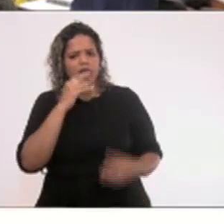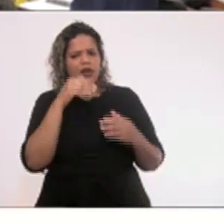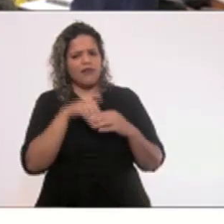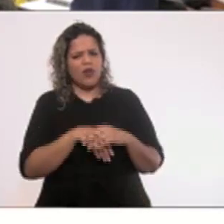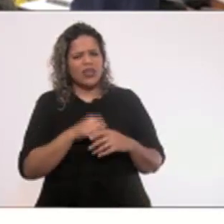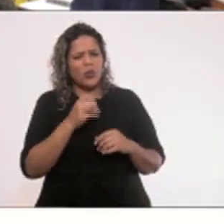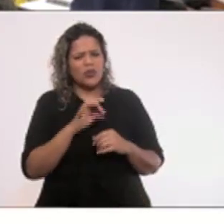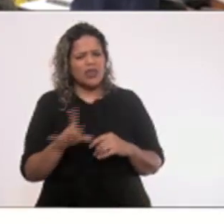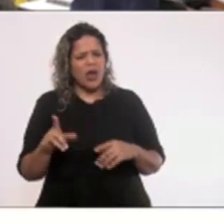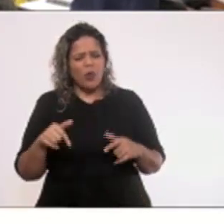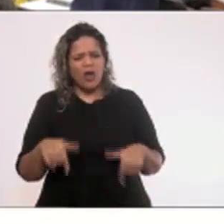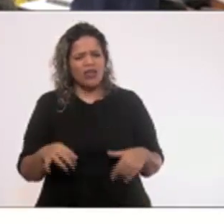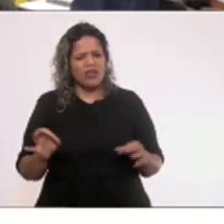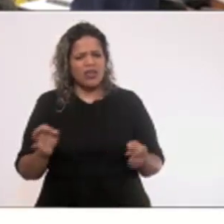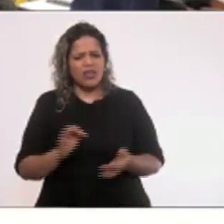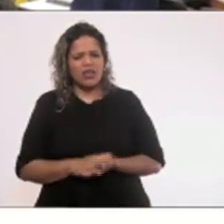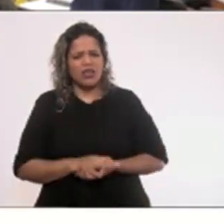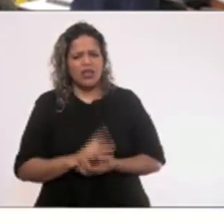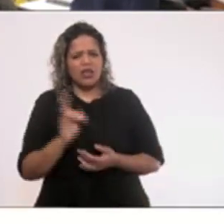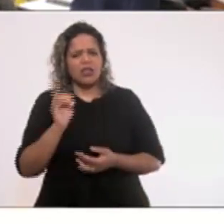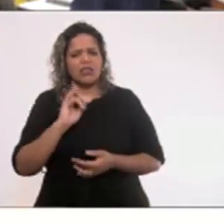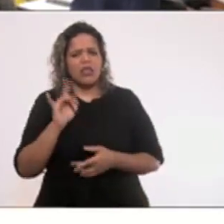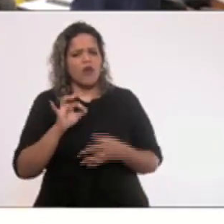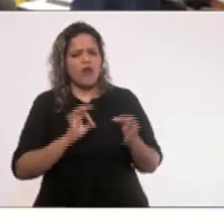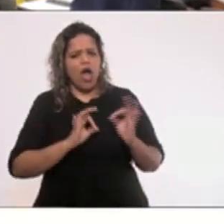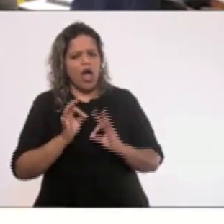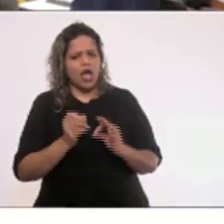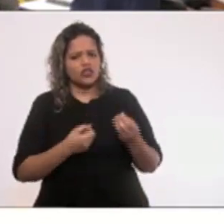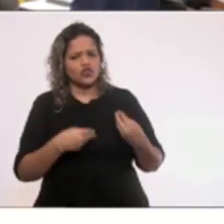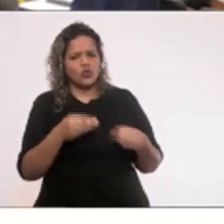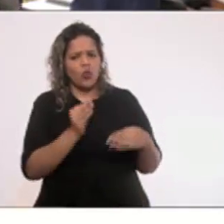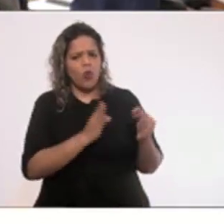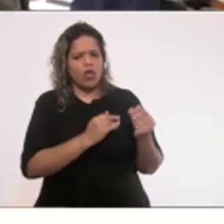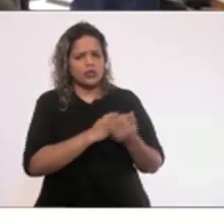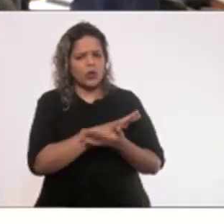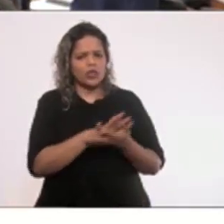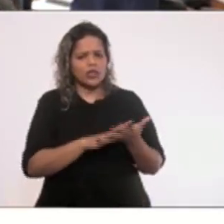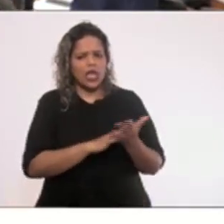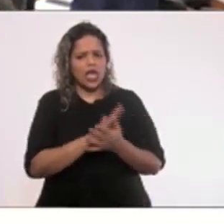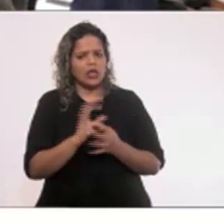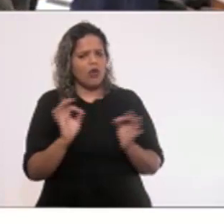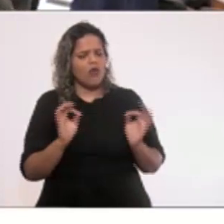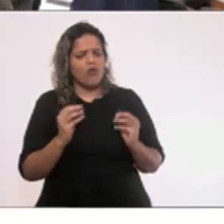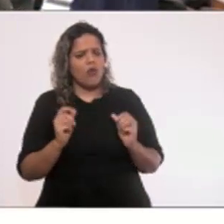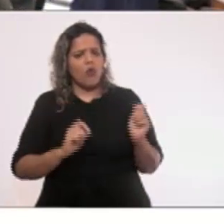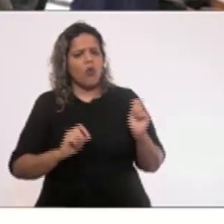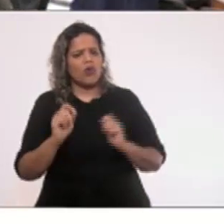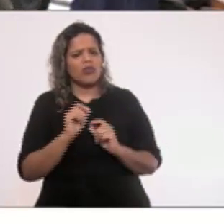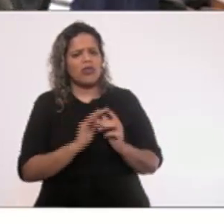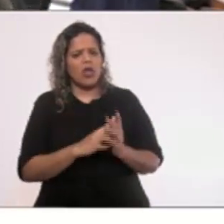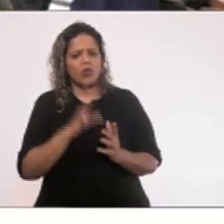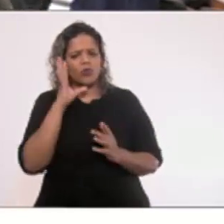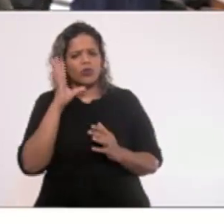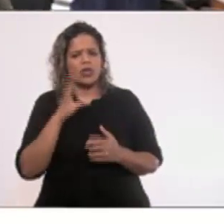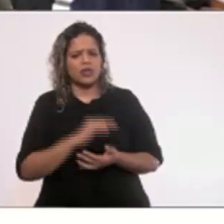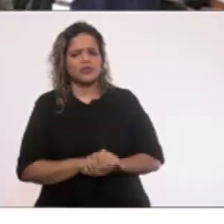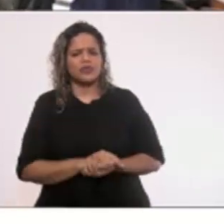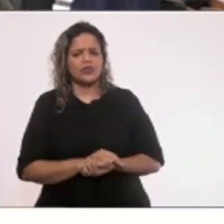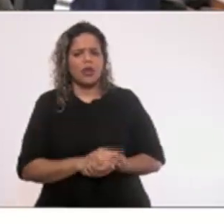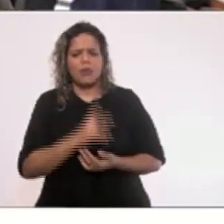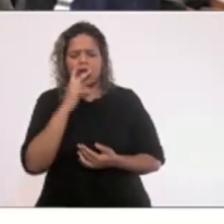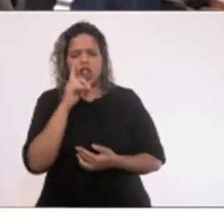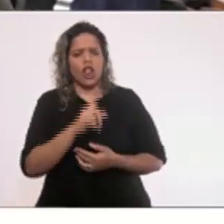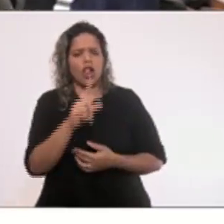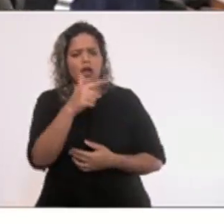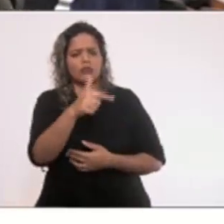ao projeto em plenário. E não foi articulação, não foi artimanha, não foi chincana. Isso viola a